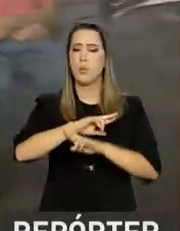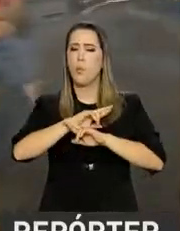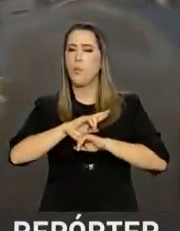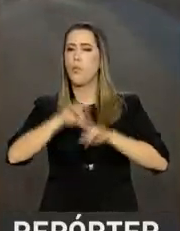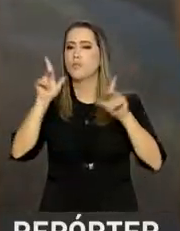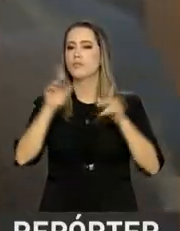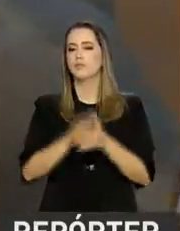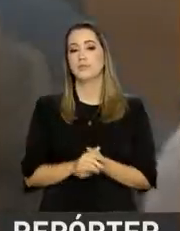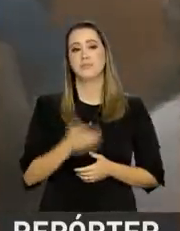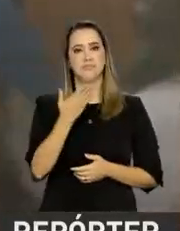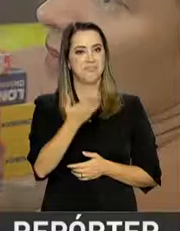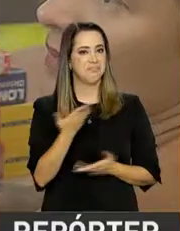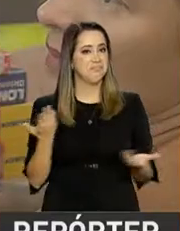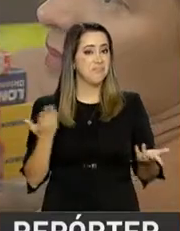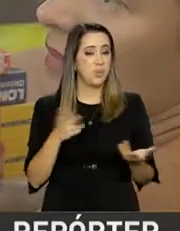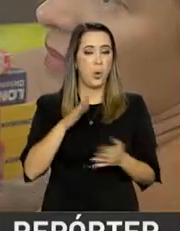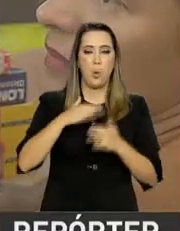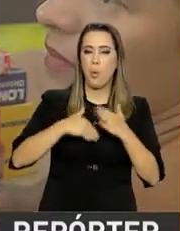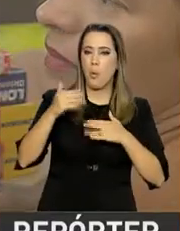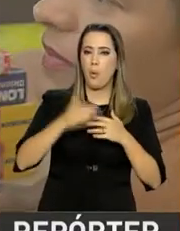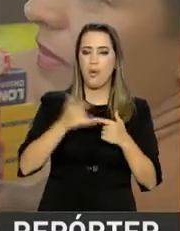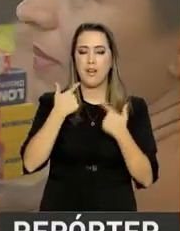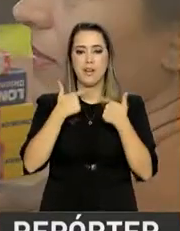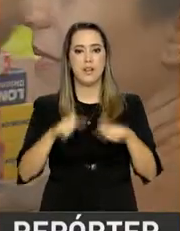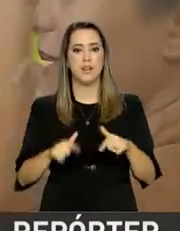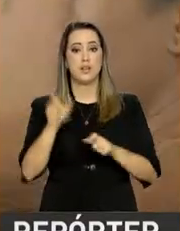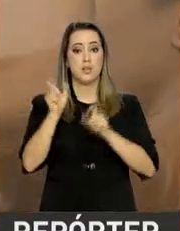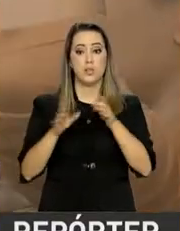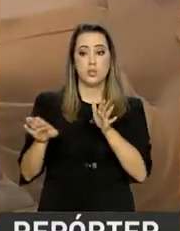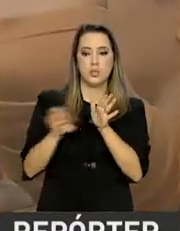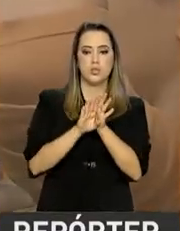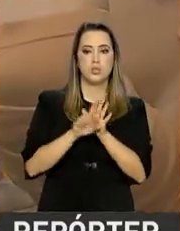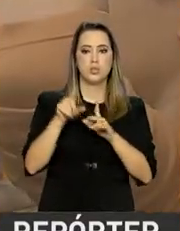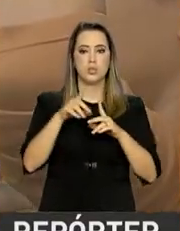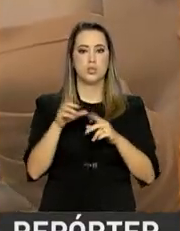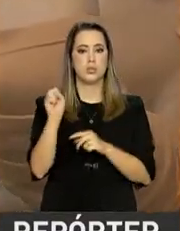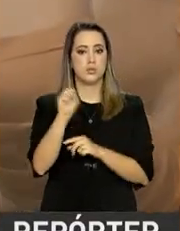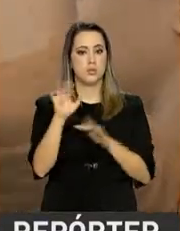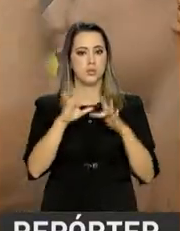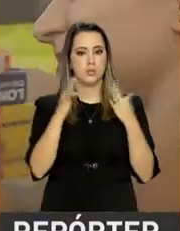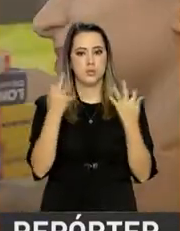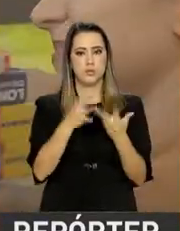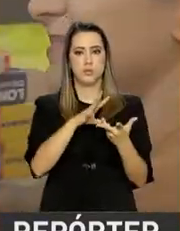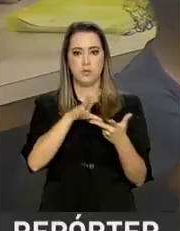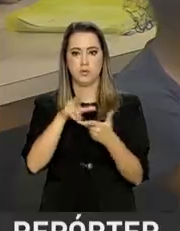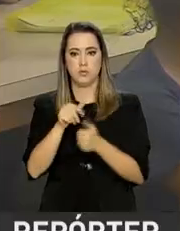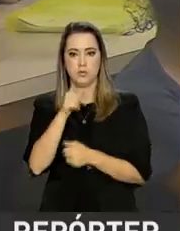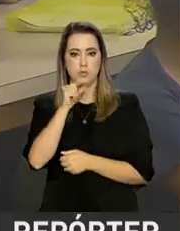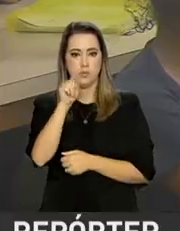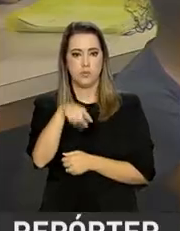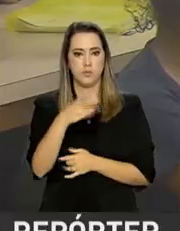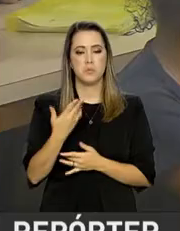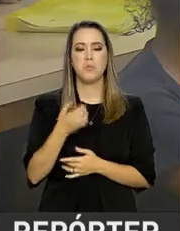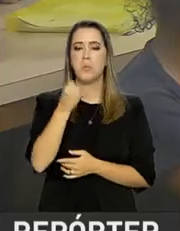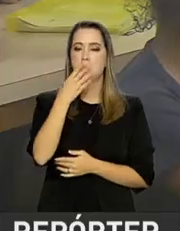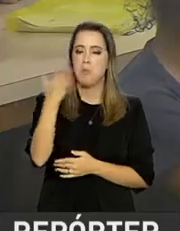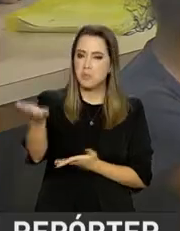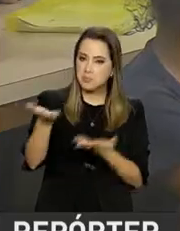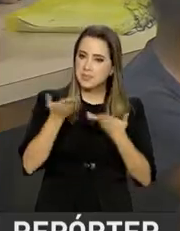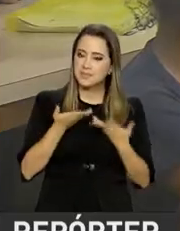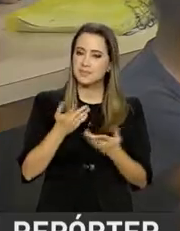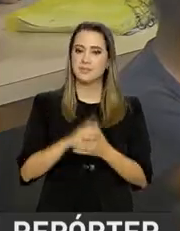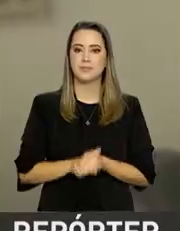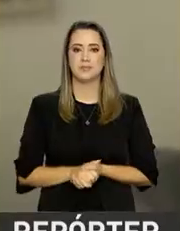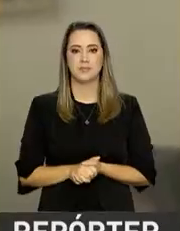a língua e de onde vem quem chegar na capital federal para participar do 8º fórum mundial da água será com certeza bem